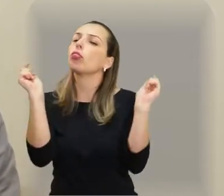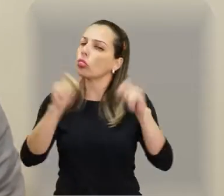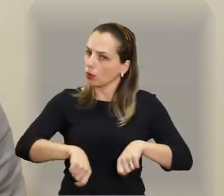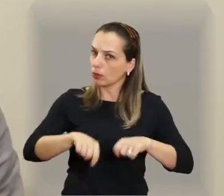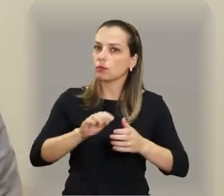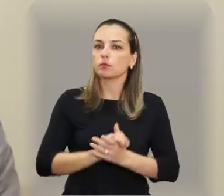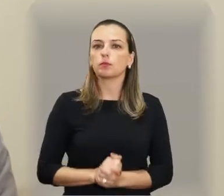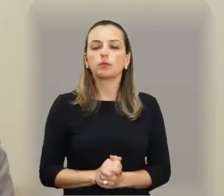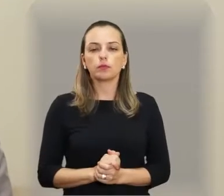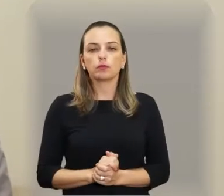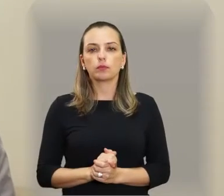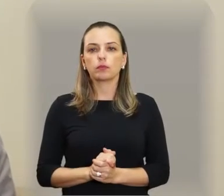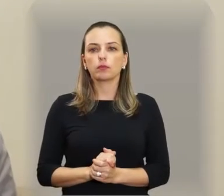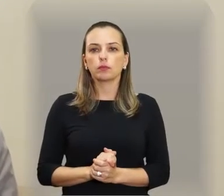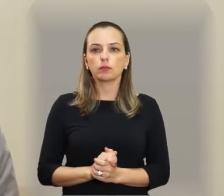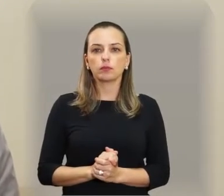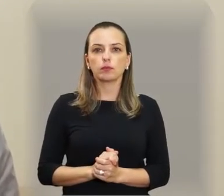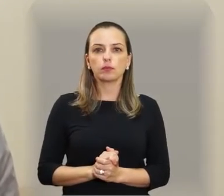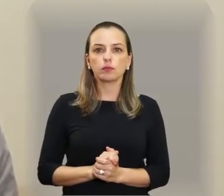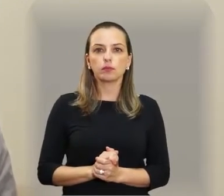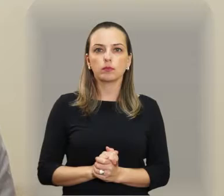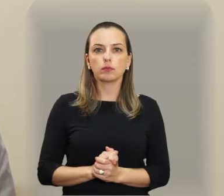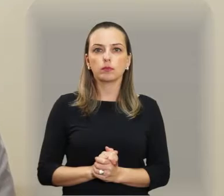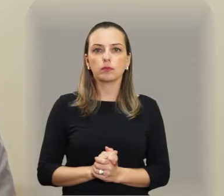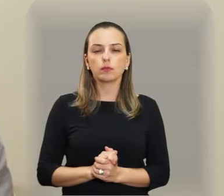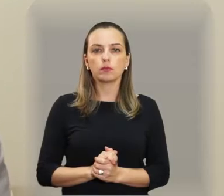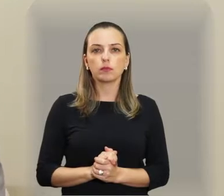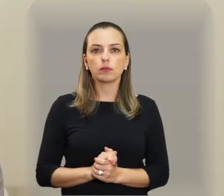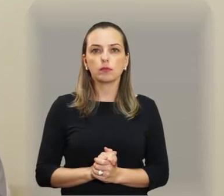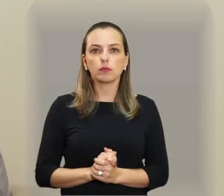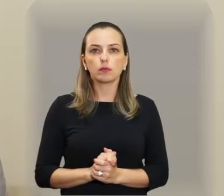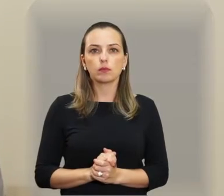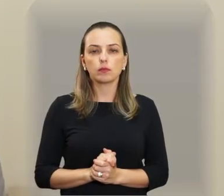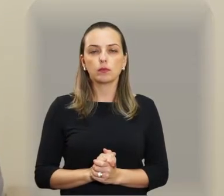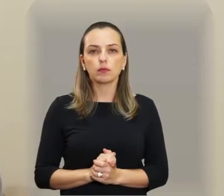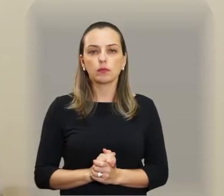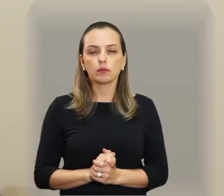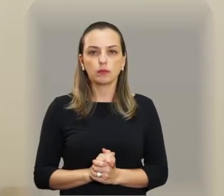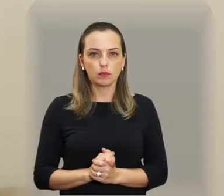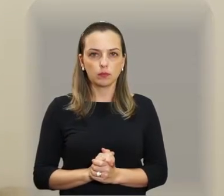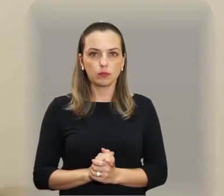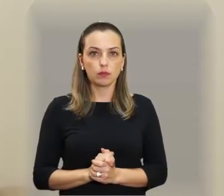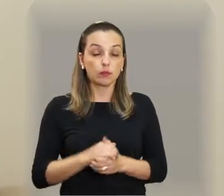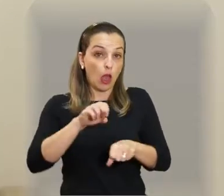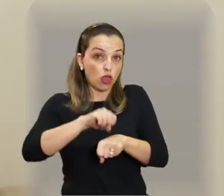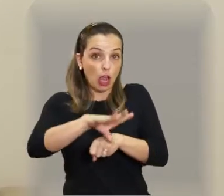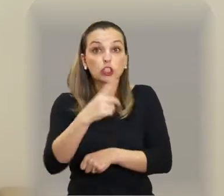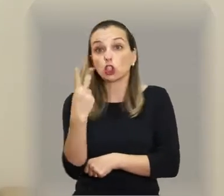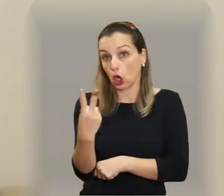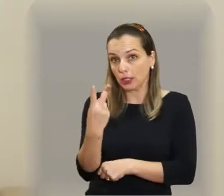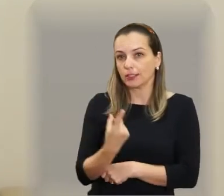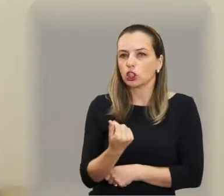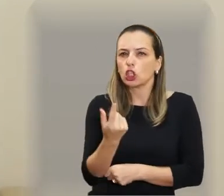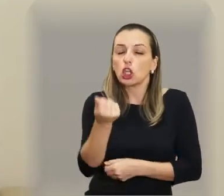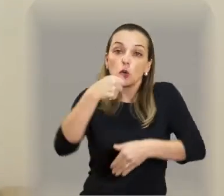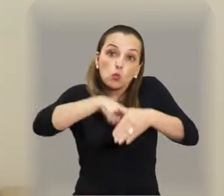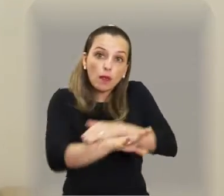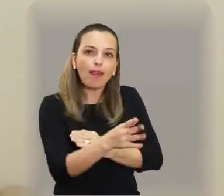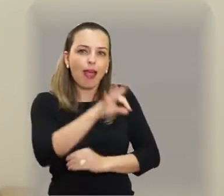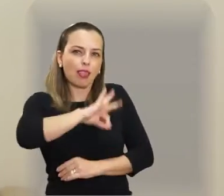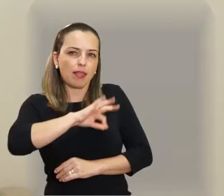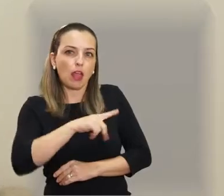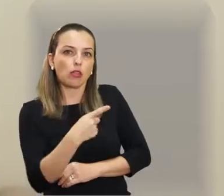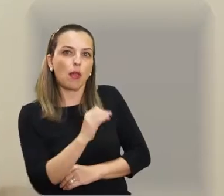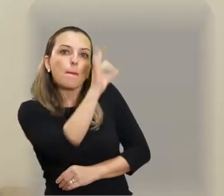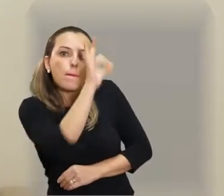recursos ajuda a gente olhar melhor com mais caindo produto para as nossas Finanças e gera também oportunidades específicas o segunda dica